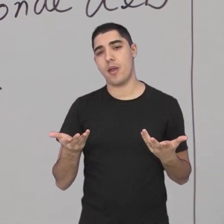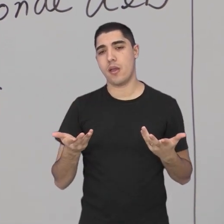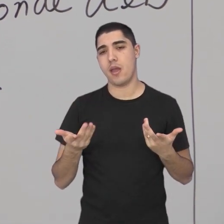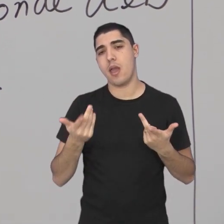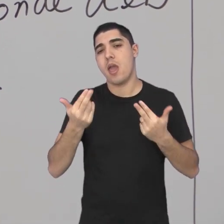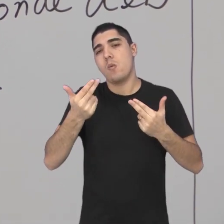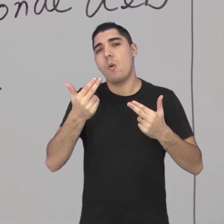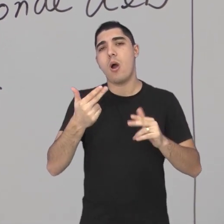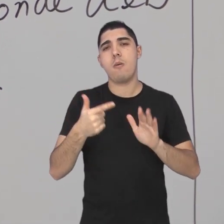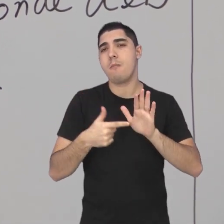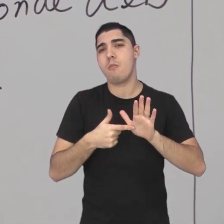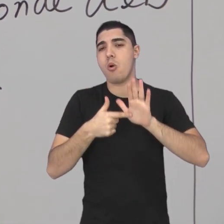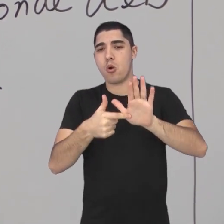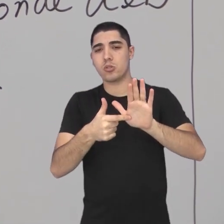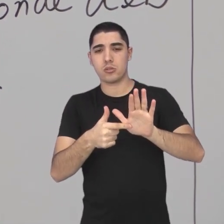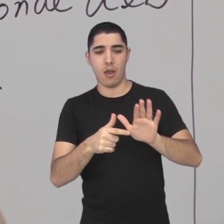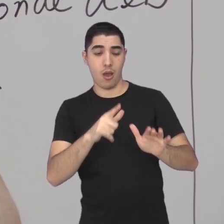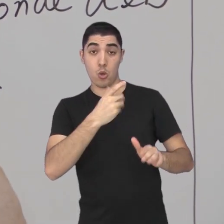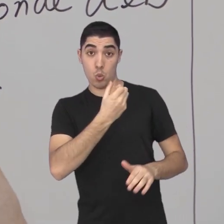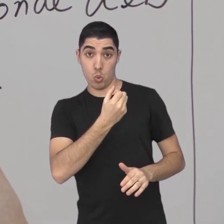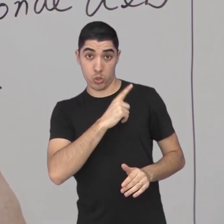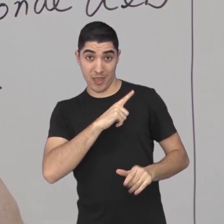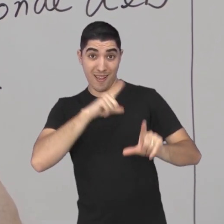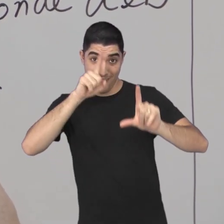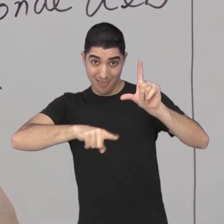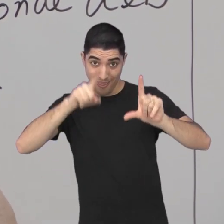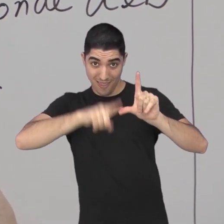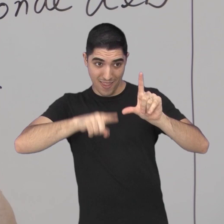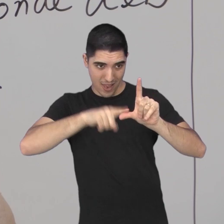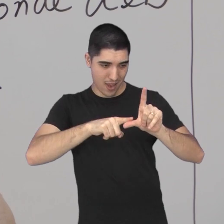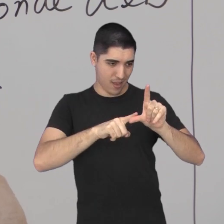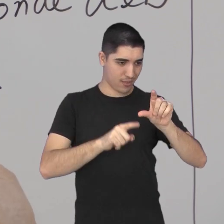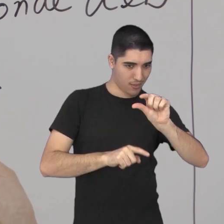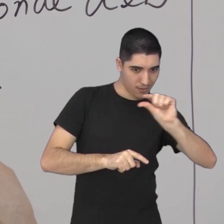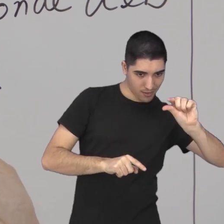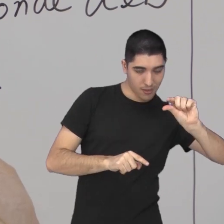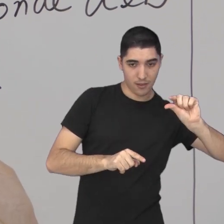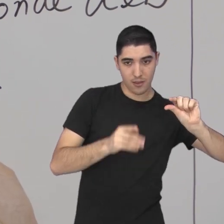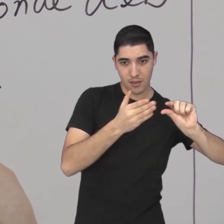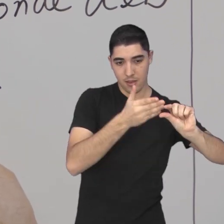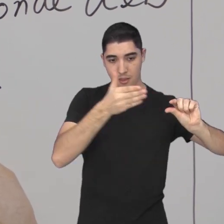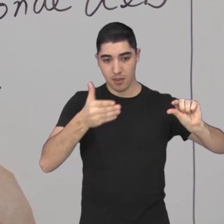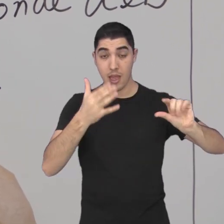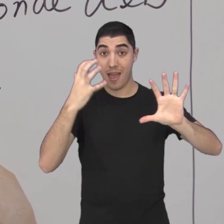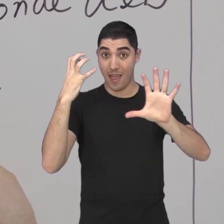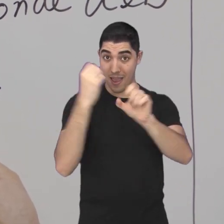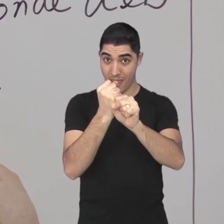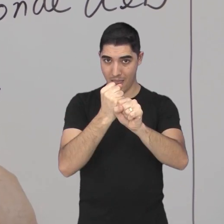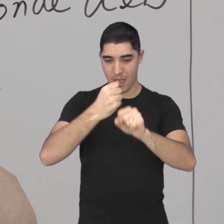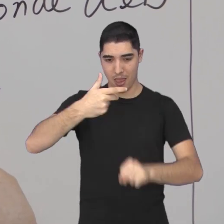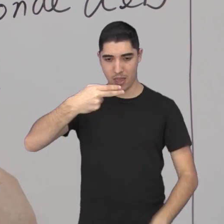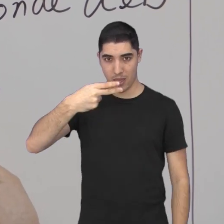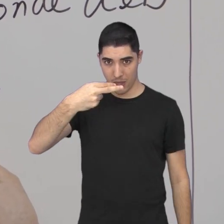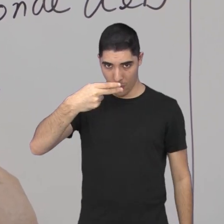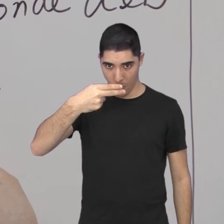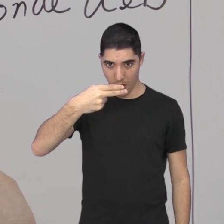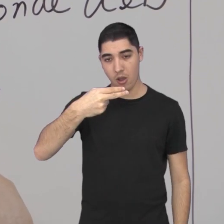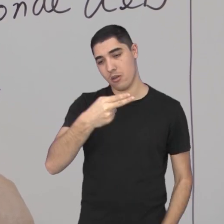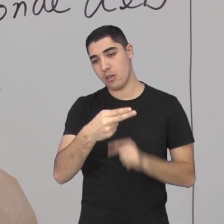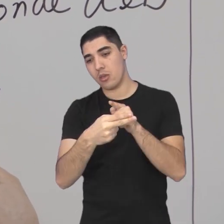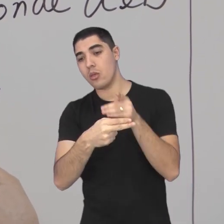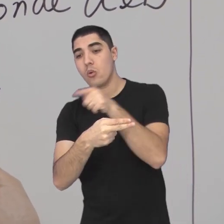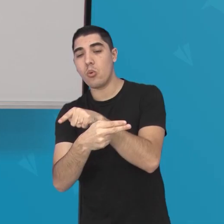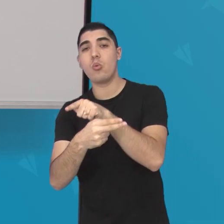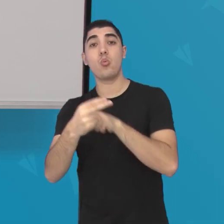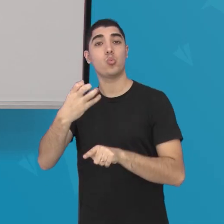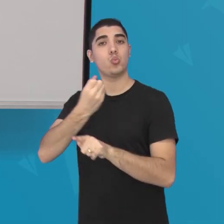uma expressão algébrica de um lado, o sinal de igual, e outra expressão algébrica do outro lado do